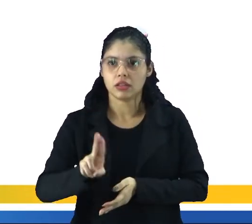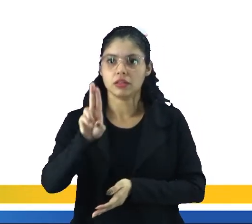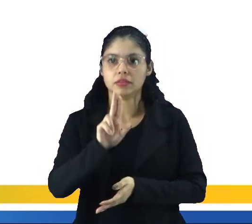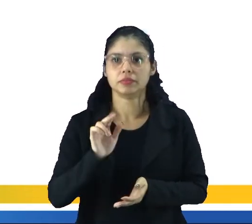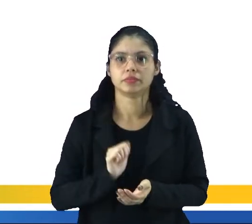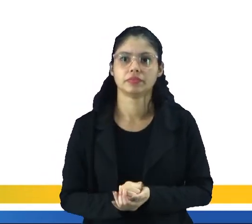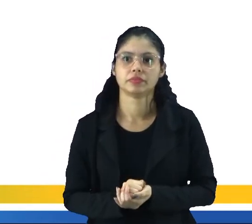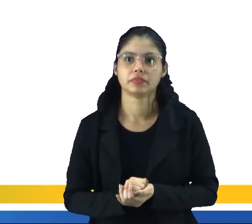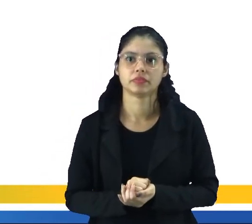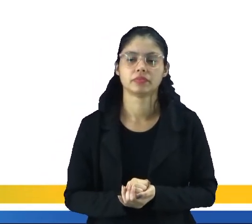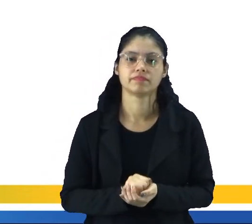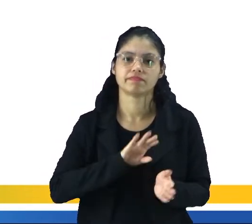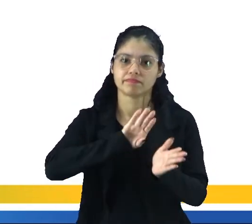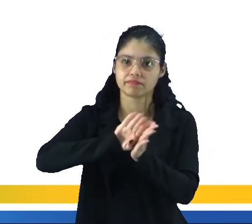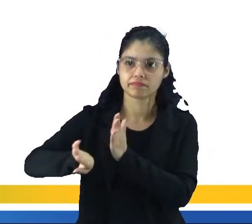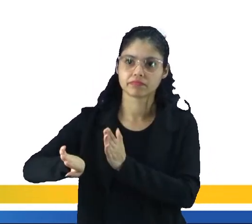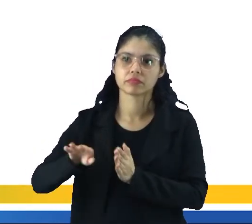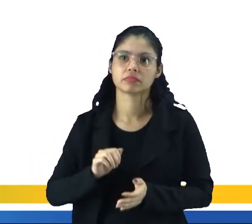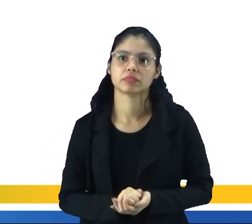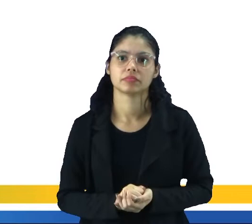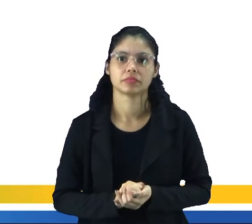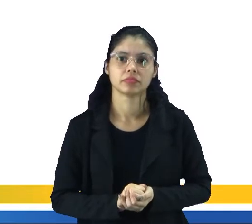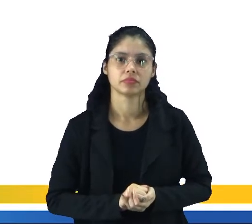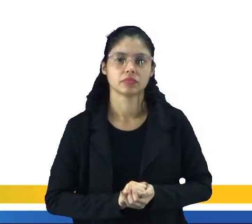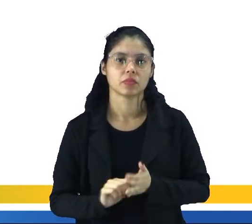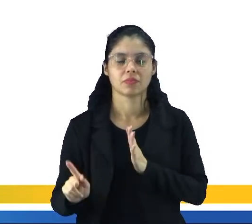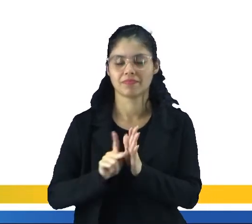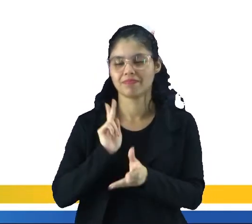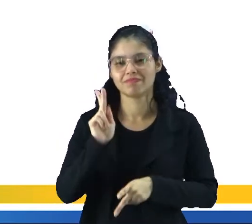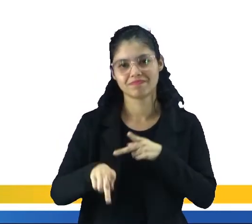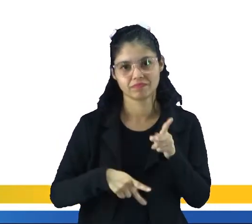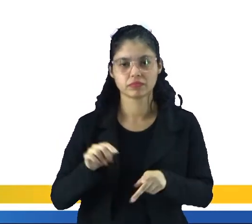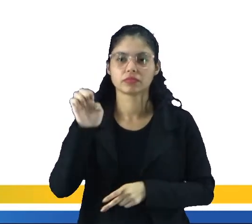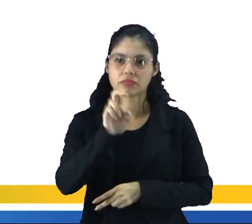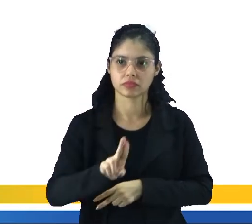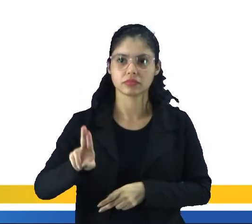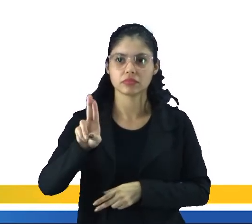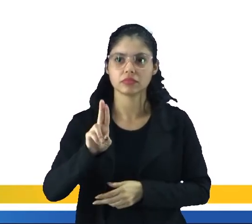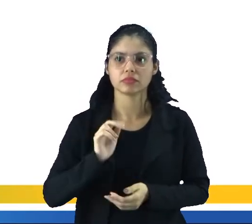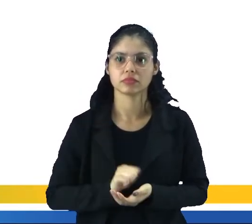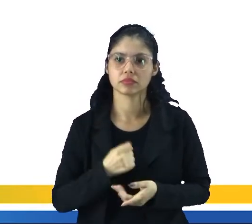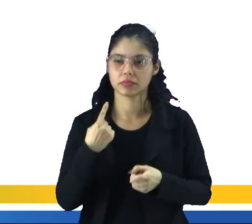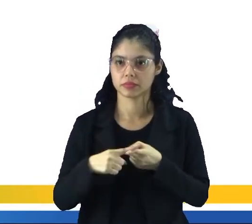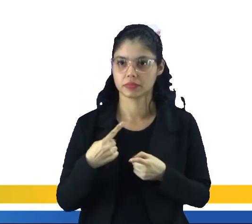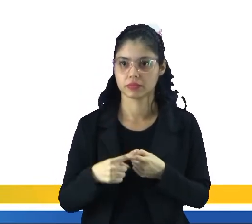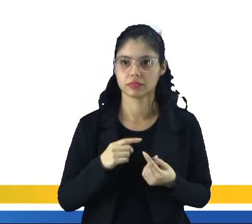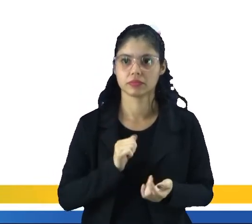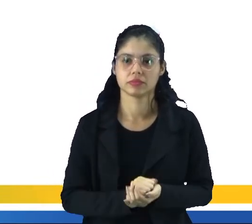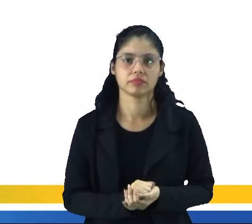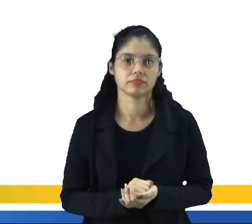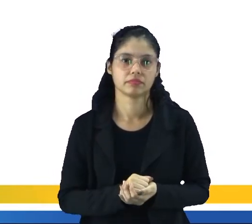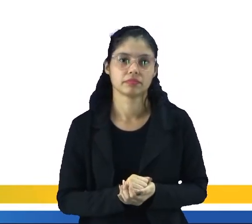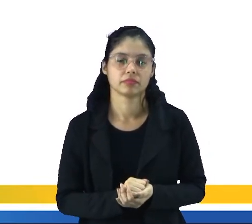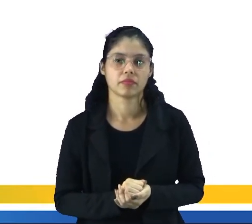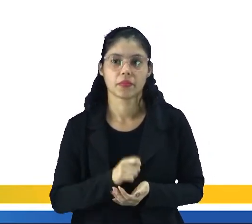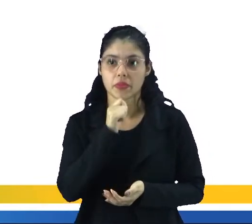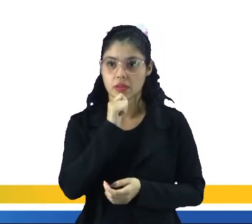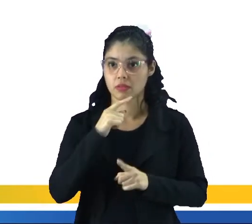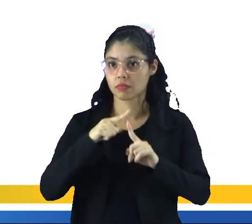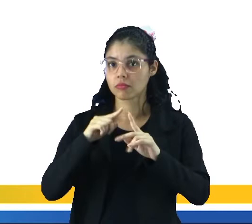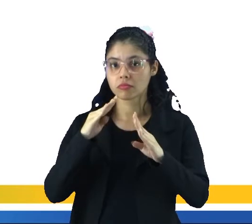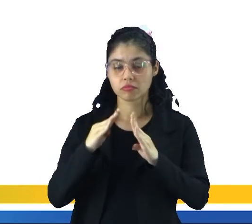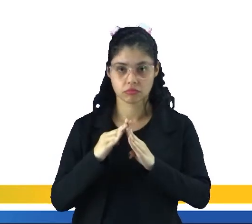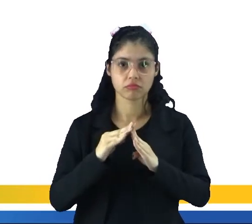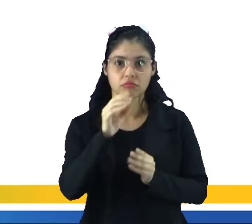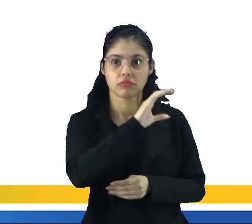ele foi tirado aí do seio da população europeia. Isso porque, né, era considerado pela Igreja Católica como